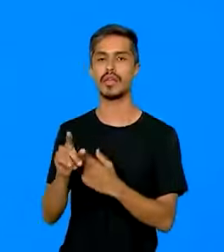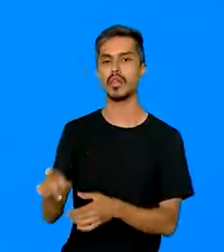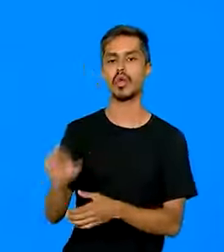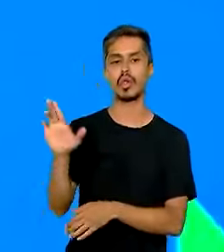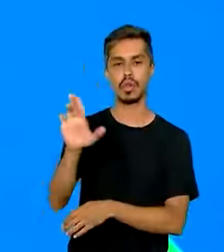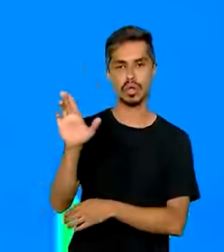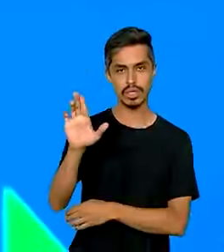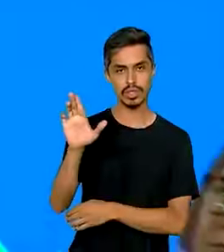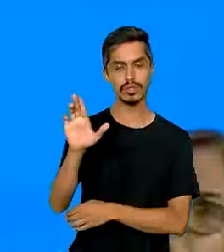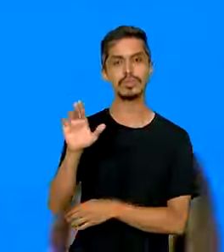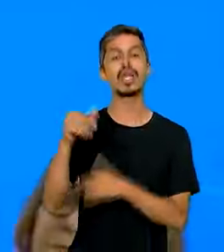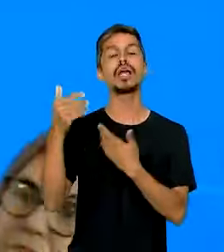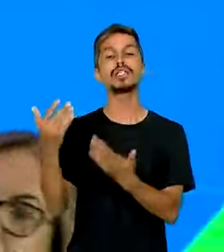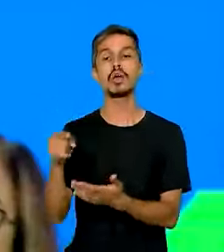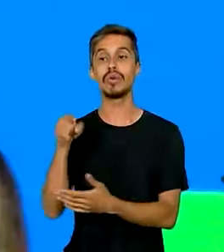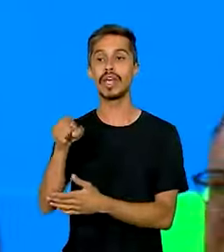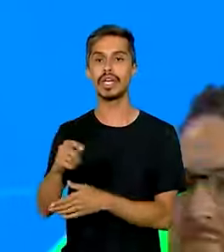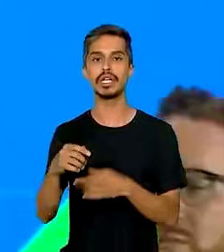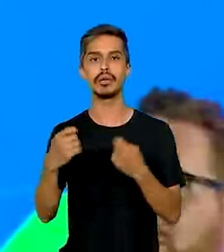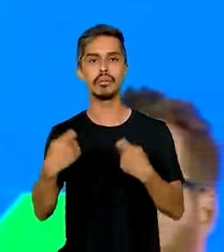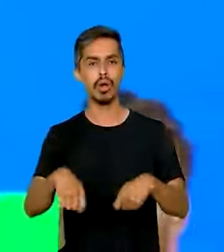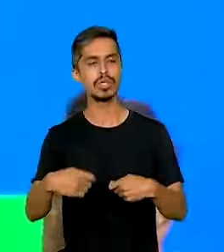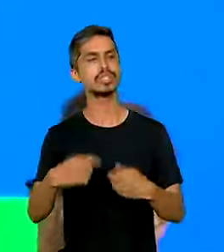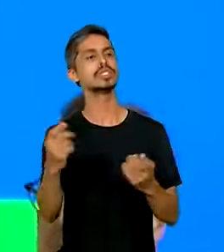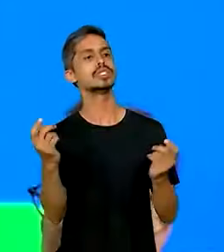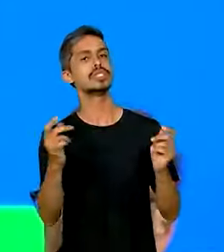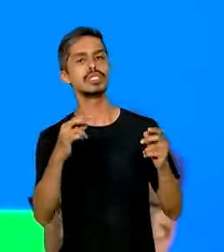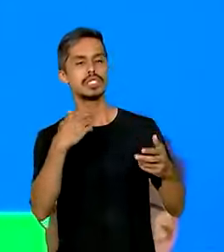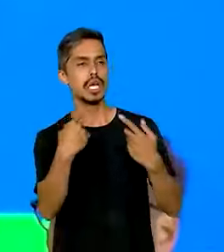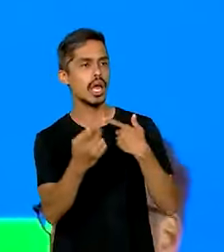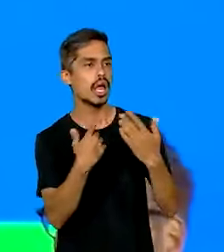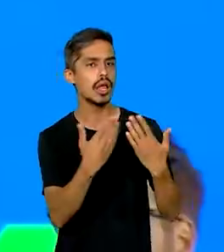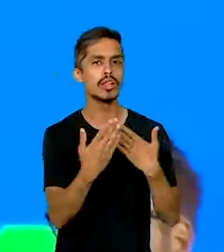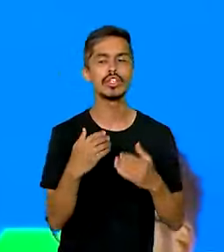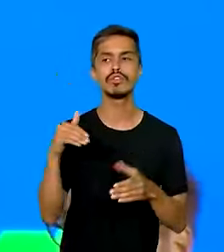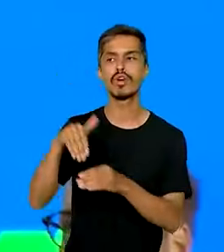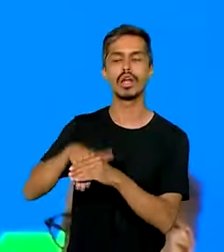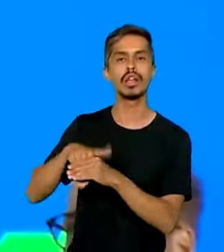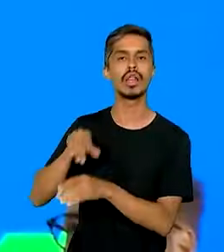presidente Lula para que possa ser discutido e votado no Congresso Nacional.